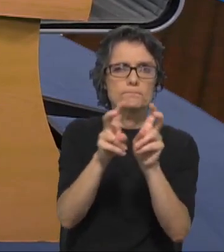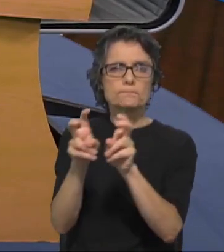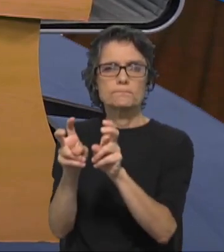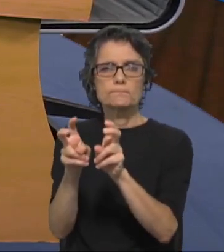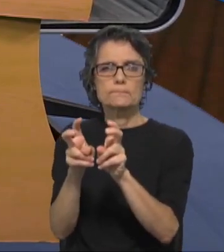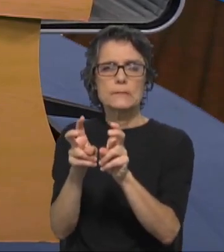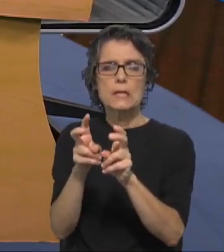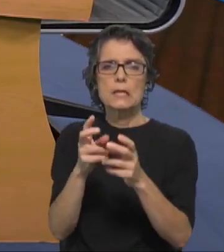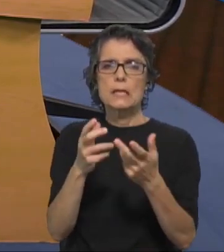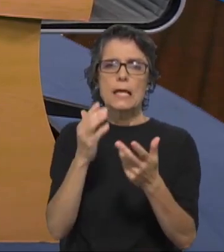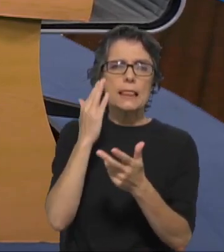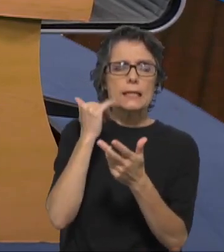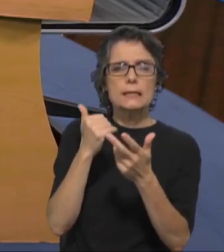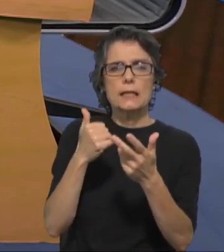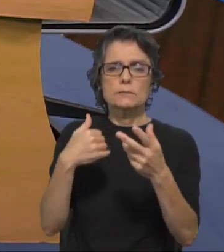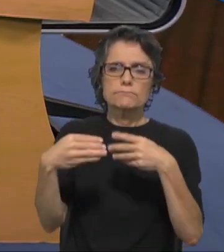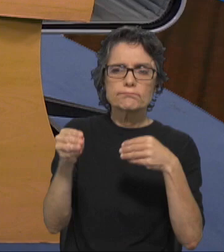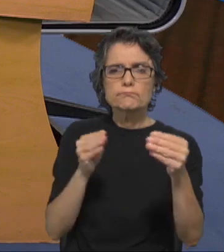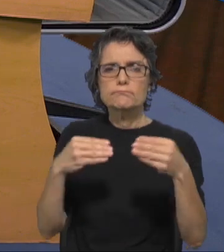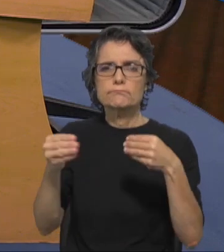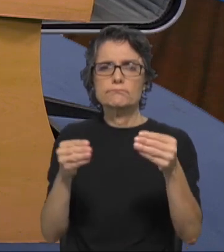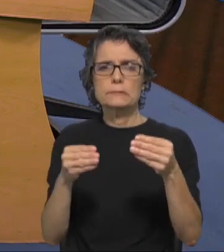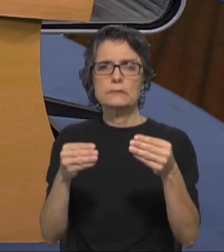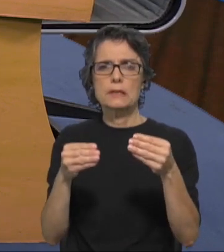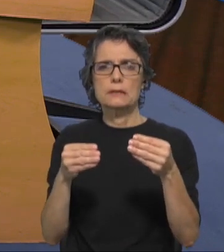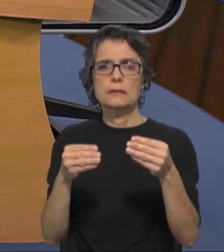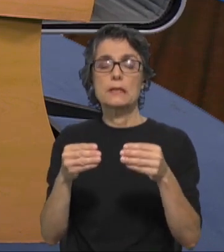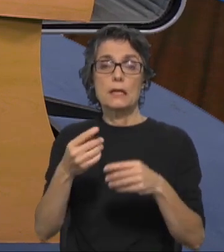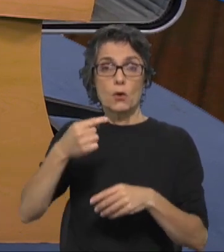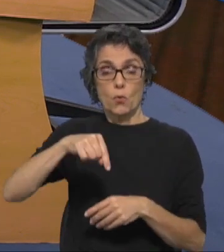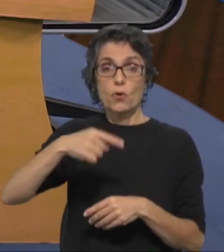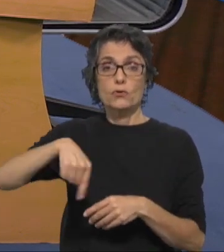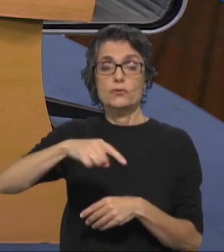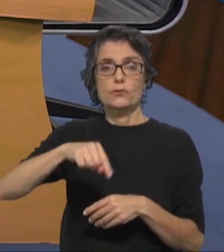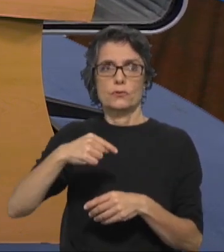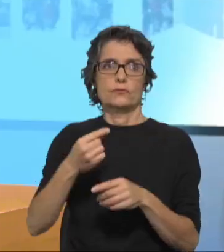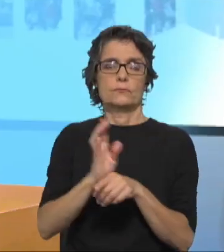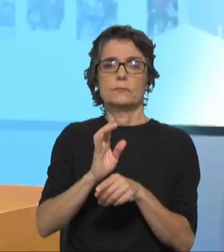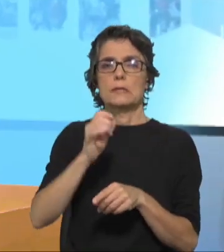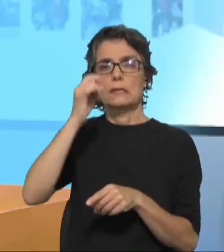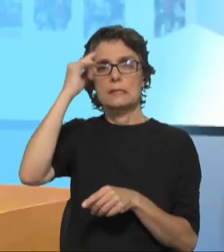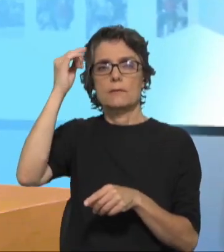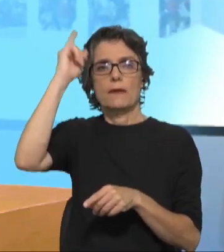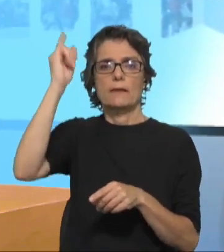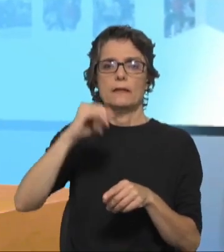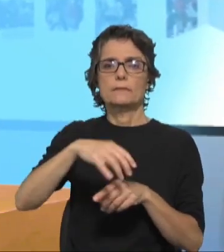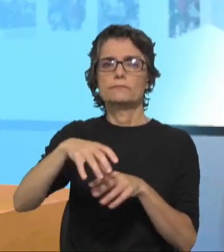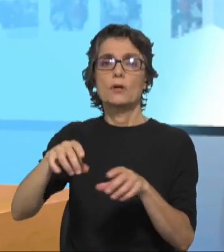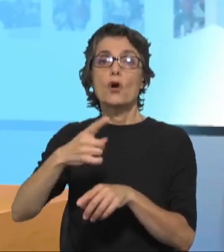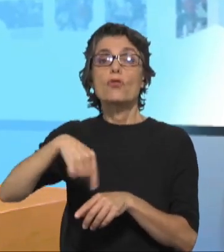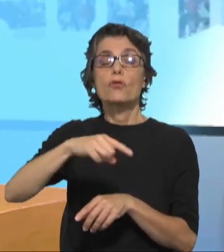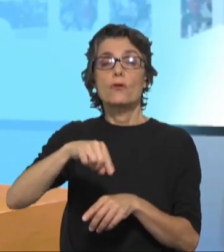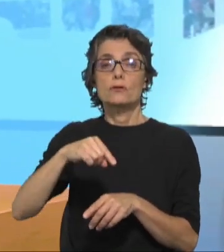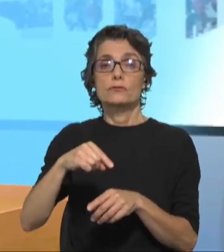uma baliza muito fechada, ou seja, e às vezes de uma forma, e hoje falamos tanto de polarização de ideias, a Paulinas não é uma editora, é